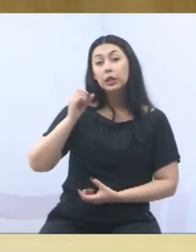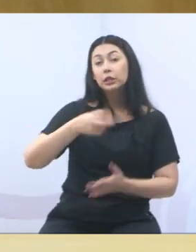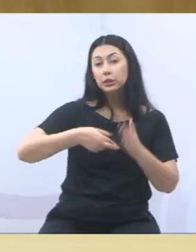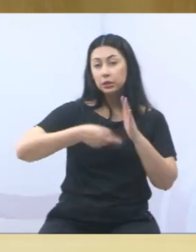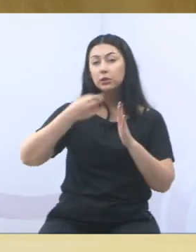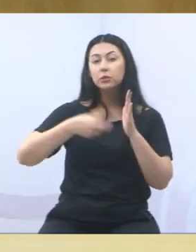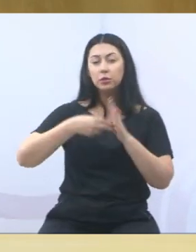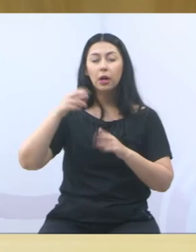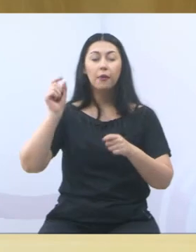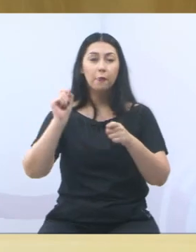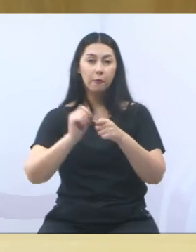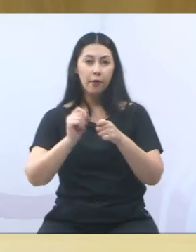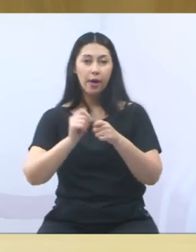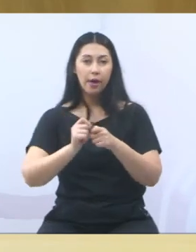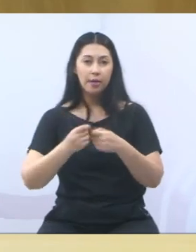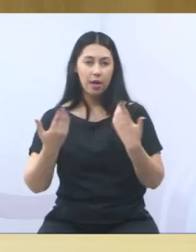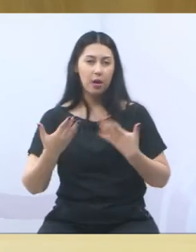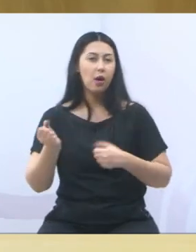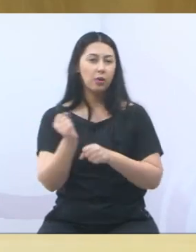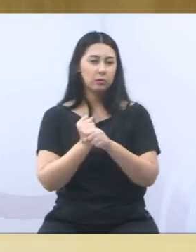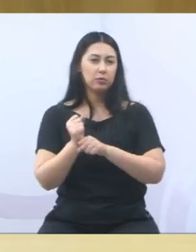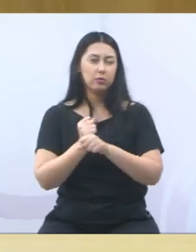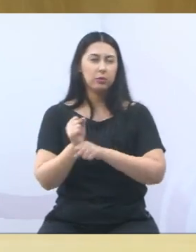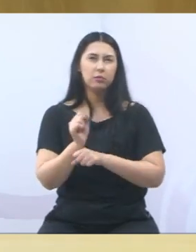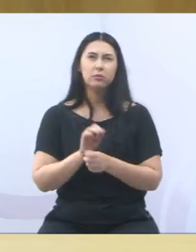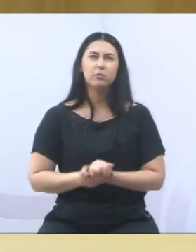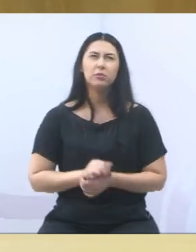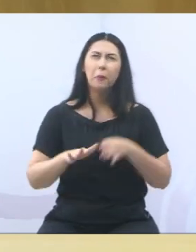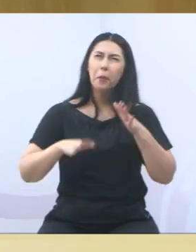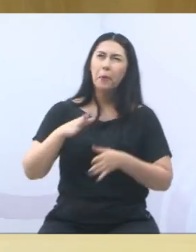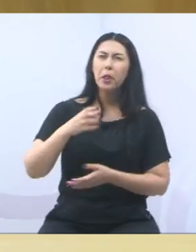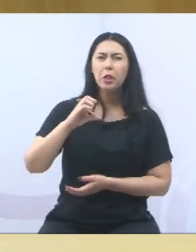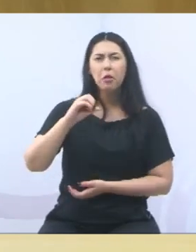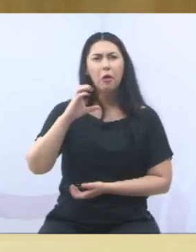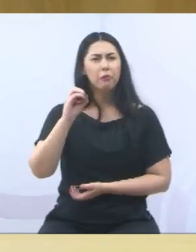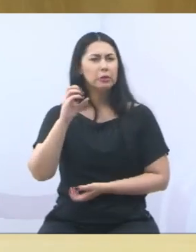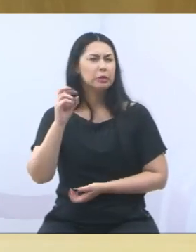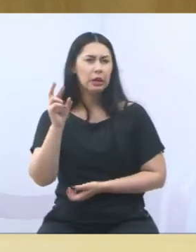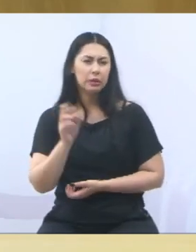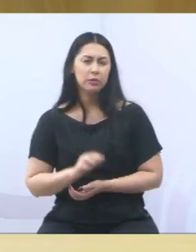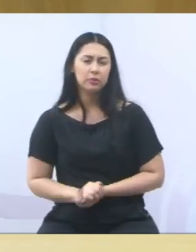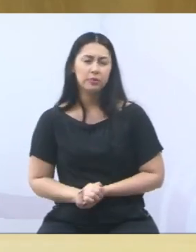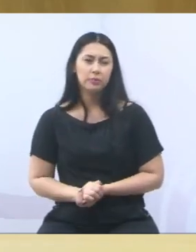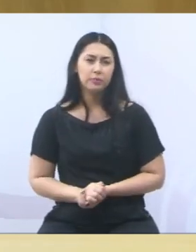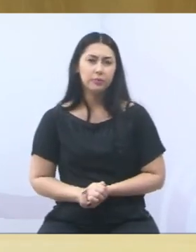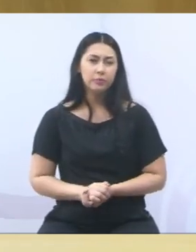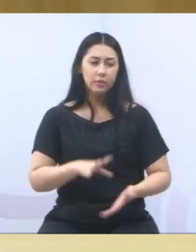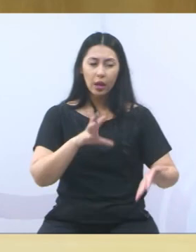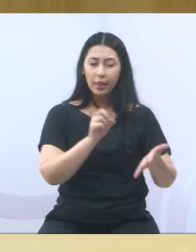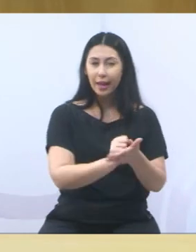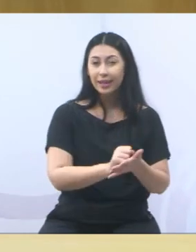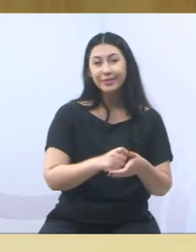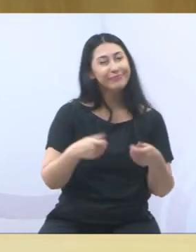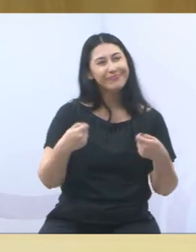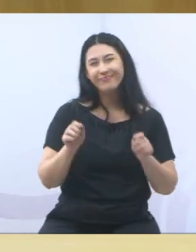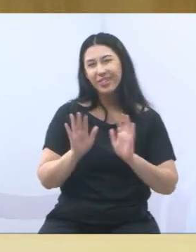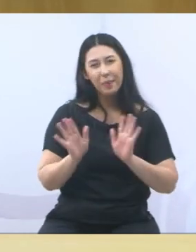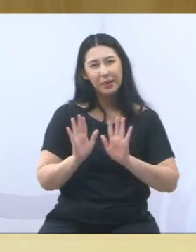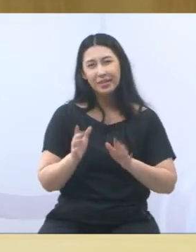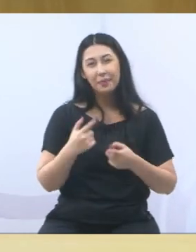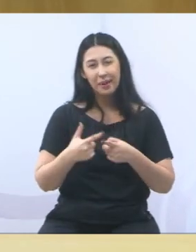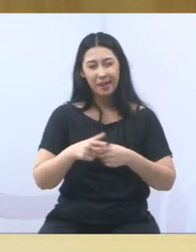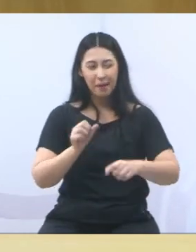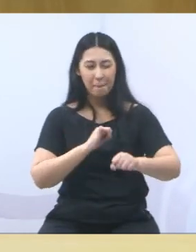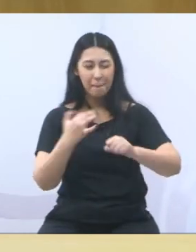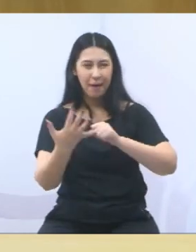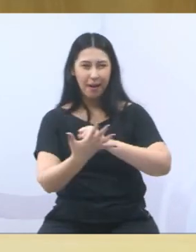ainda esse ano, mais ou menos é esse o número que me passaram. Os cadastros não estão sendo feitos mais, justamente por causa da